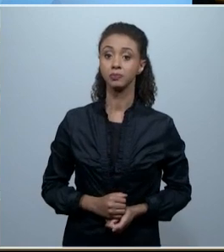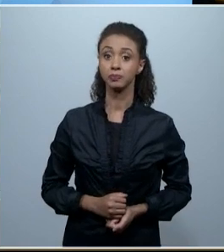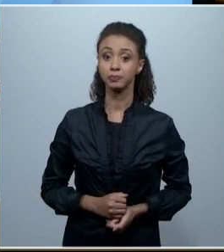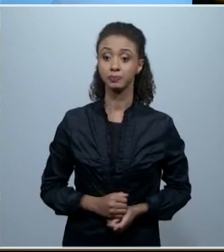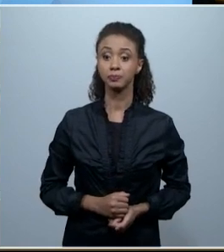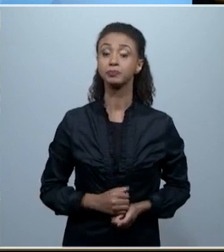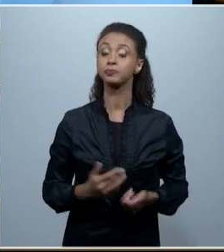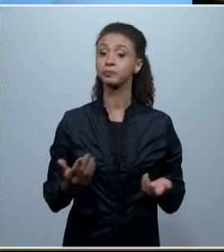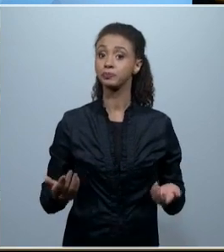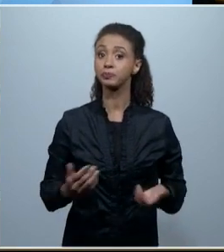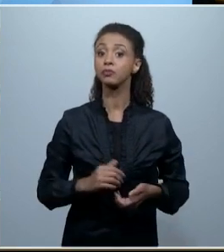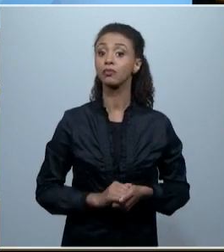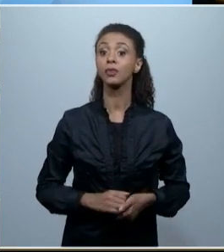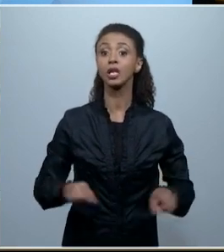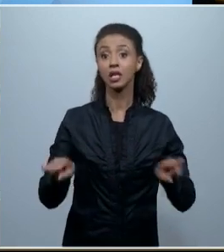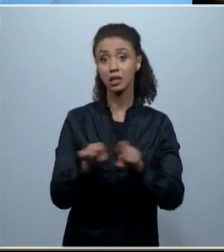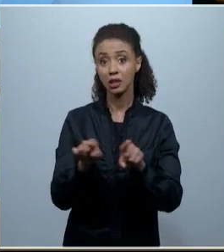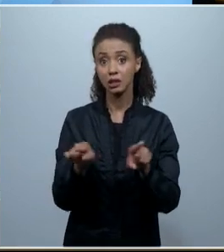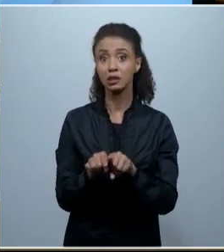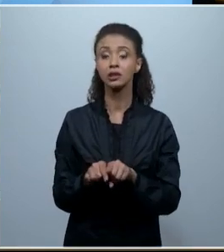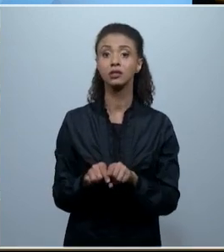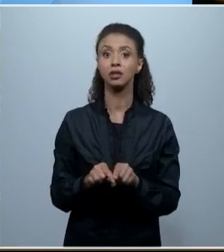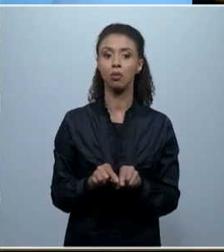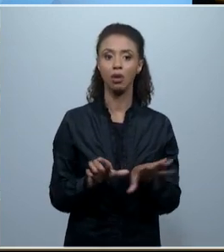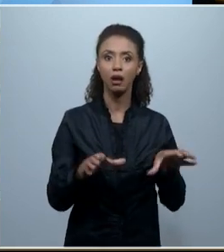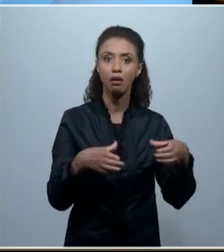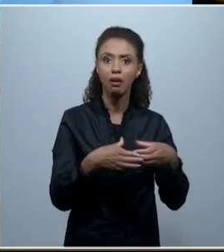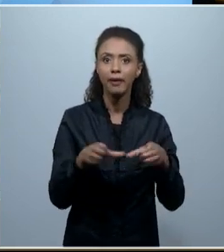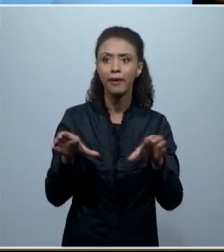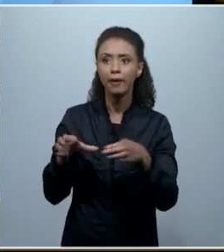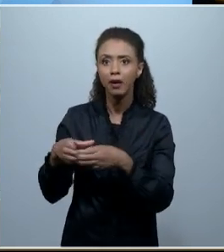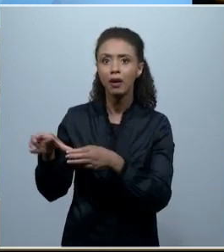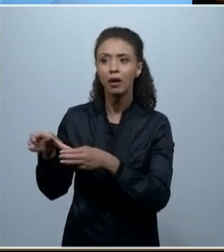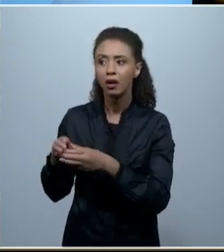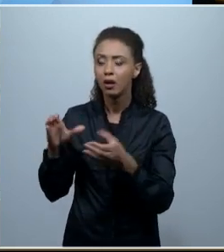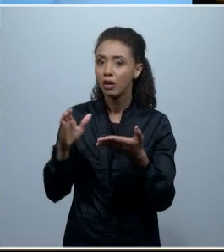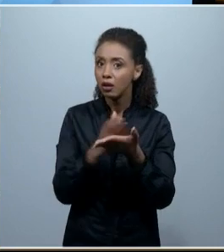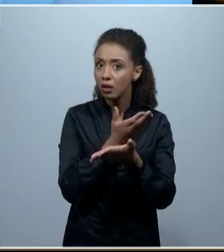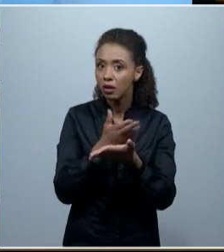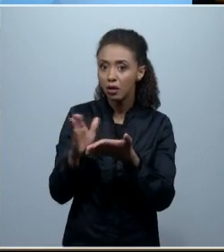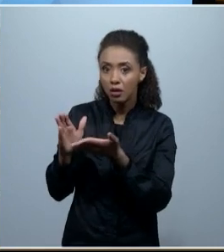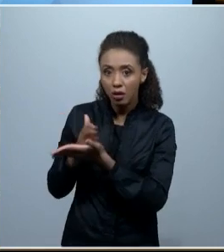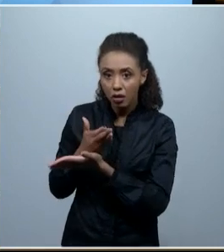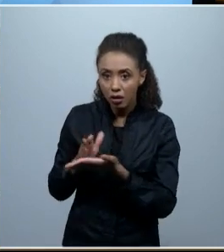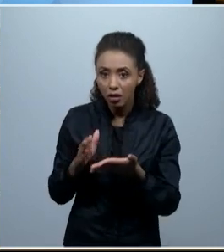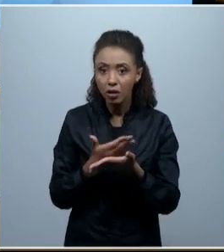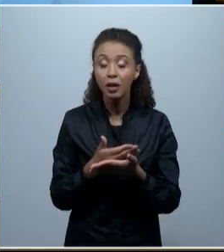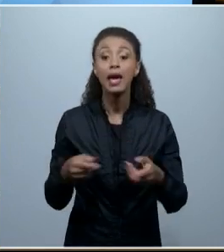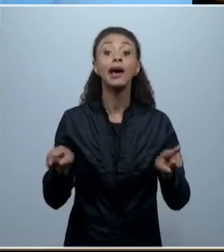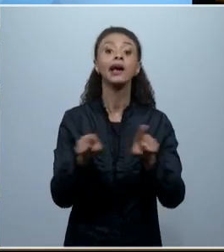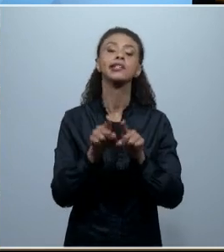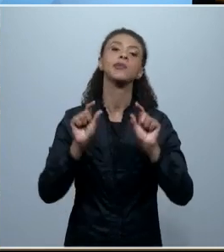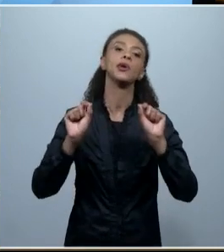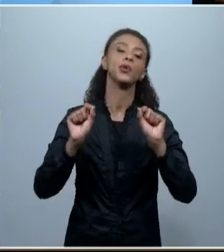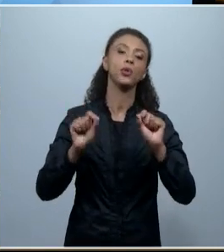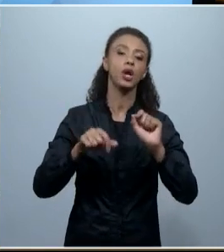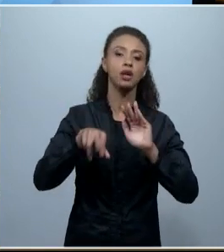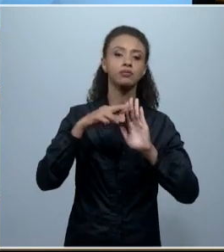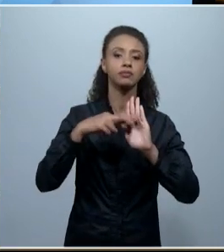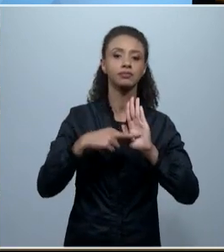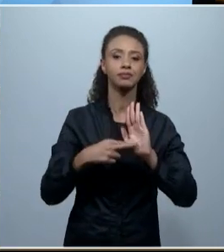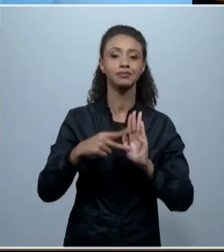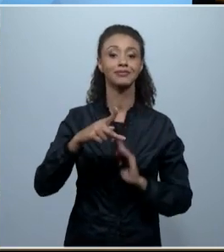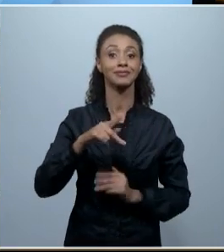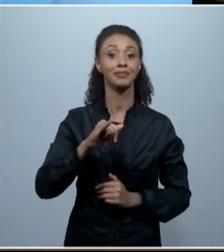a classificação de acordo com os ângulos né retângulo biduzão bloco tango e teorema de pitágoras e aí tem esse